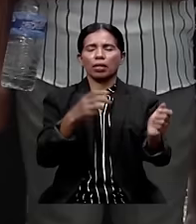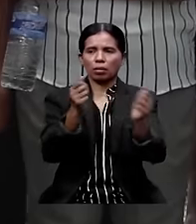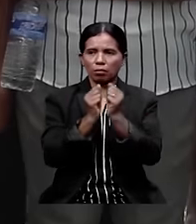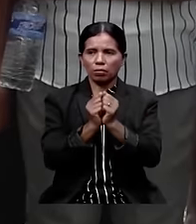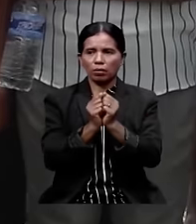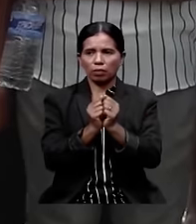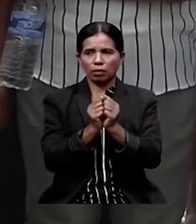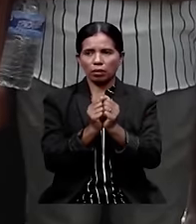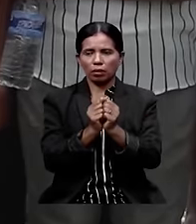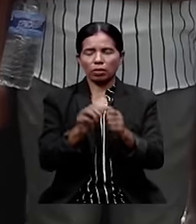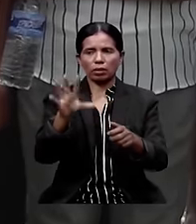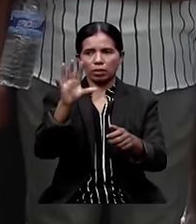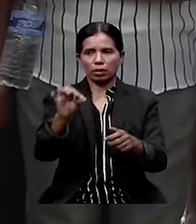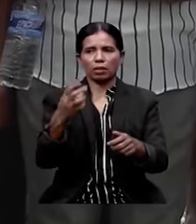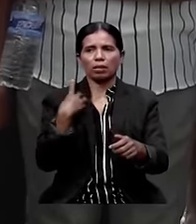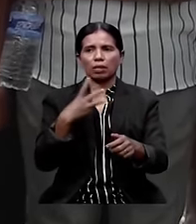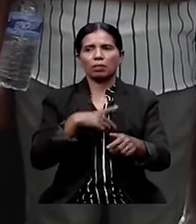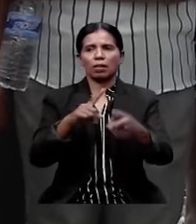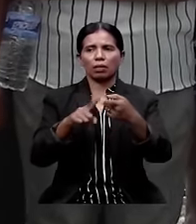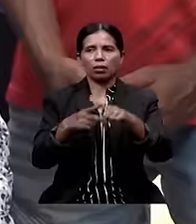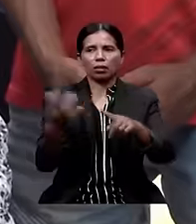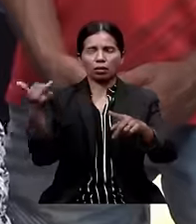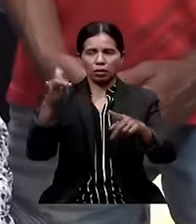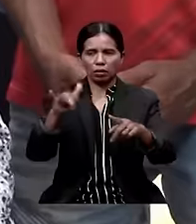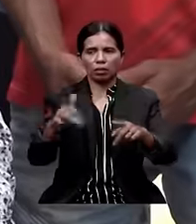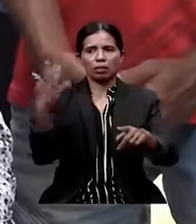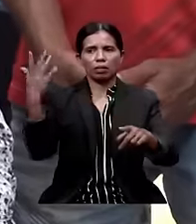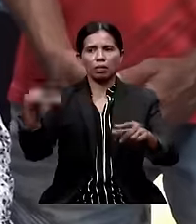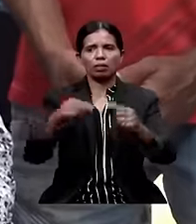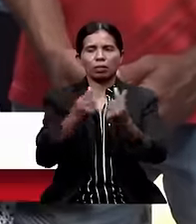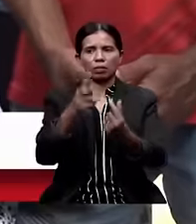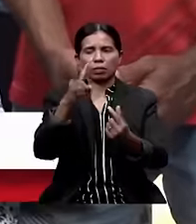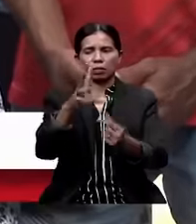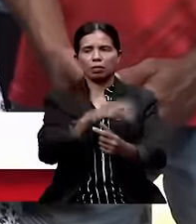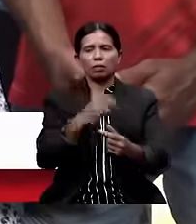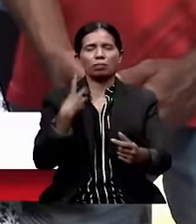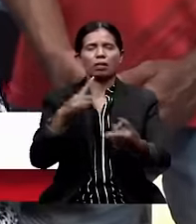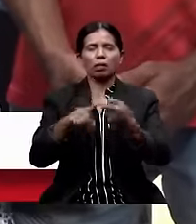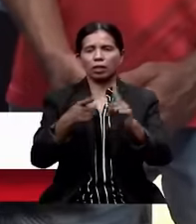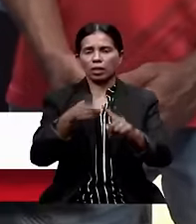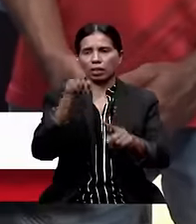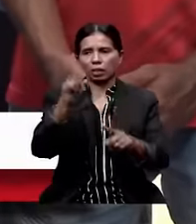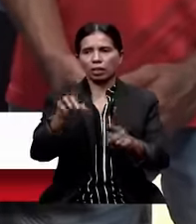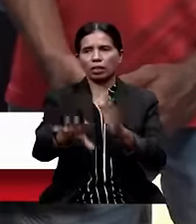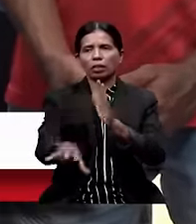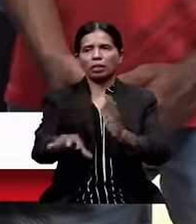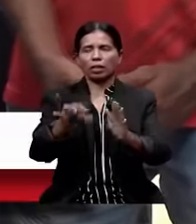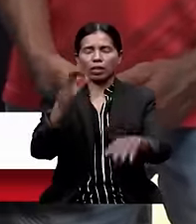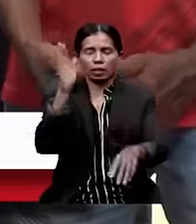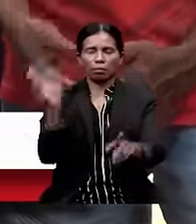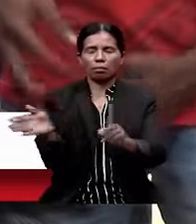é Sira, não há minha maluco Sira, não é soldar, há minha movimentos na rua, há minha maluco Sira, hetan